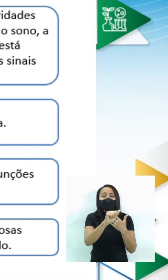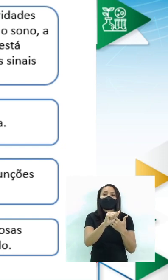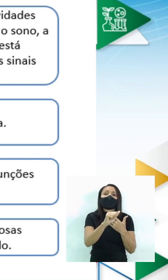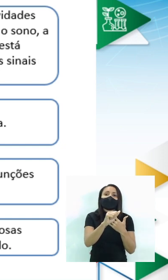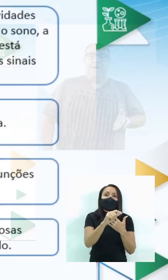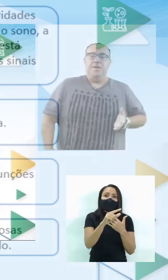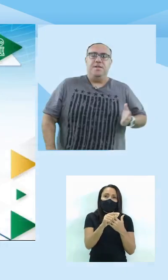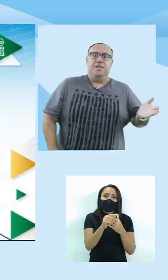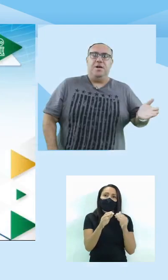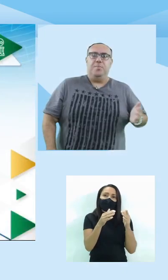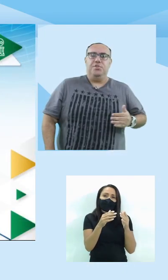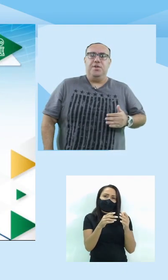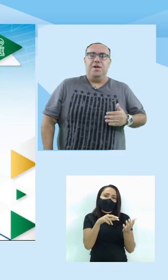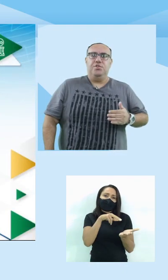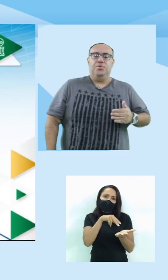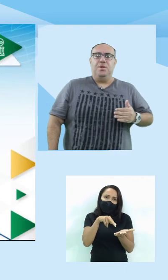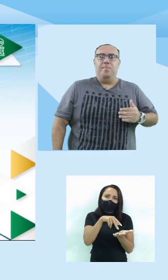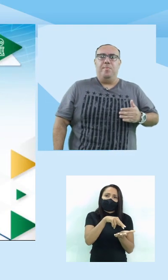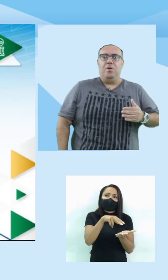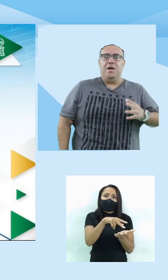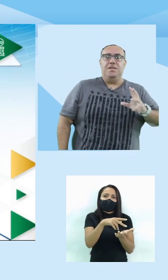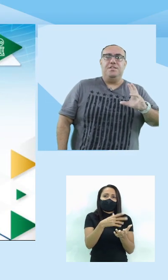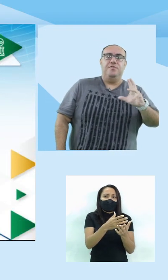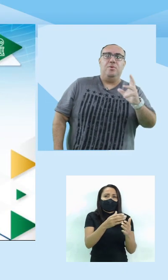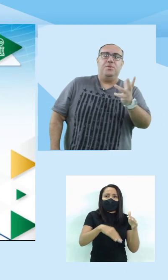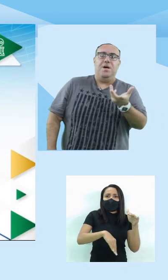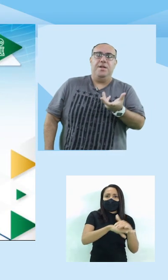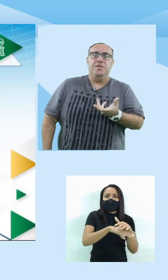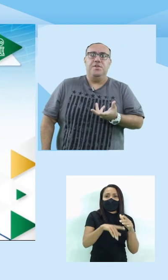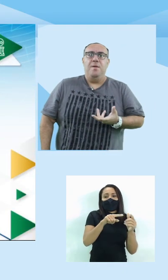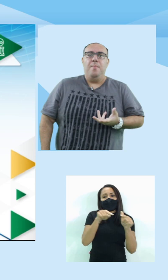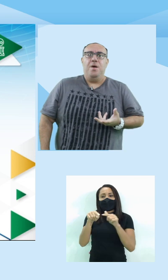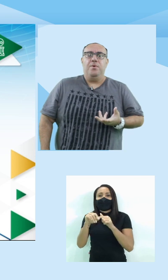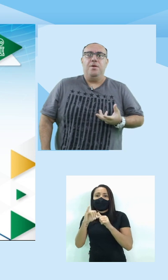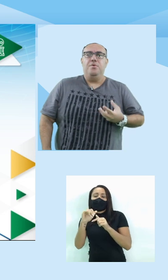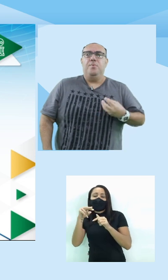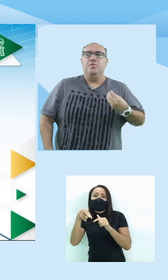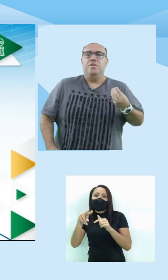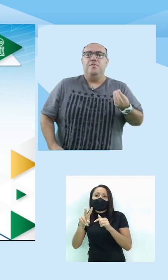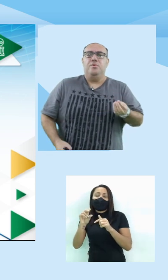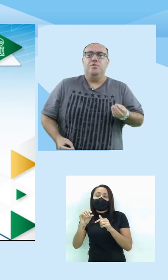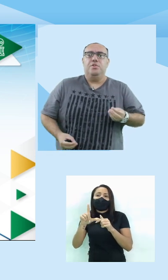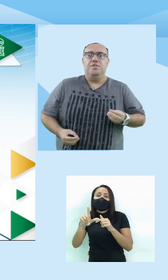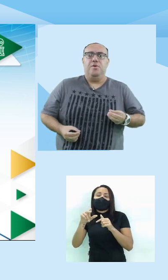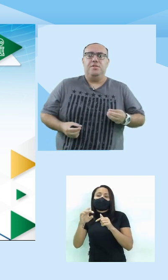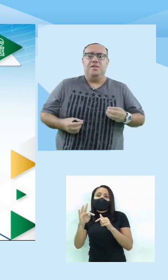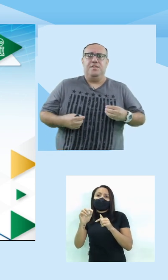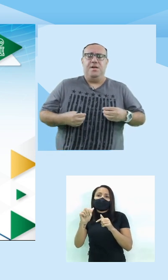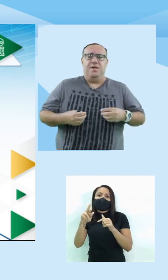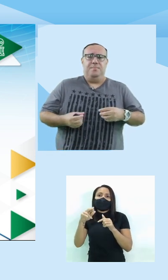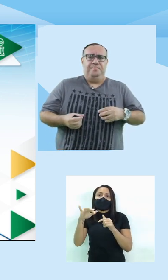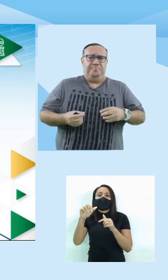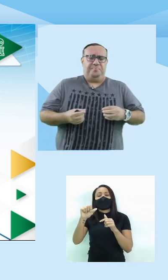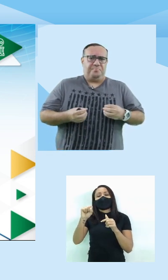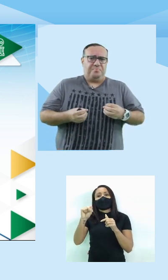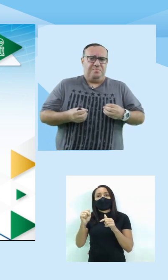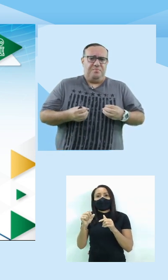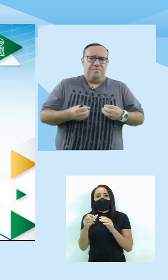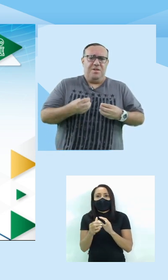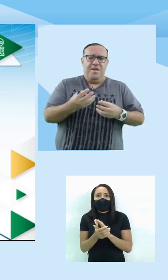eu posso chegar e andar, posso chegar e chutar uma bola. As involuntárias é o quê? Um impulso nervoso. As involuntárias